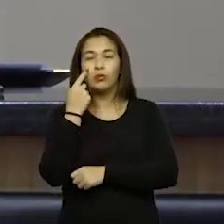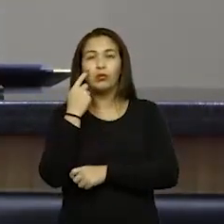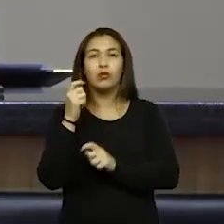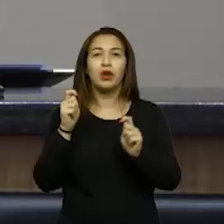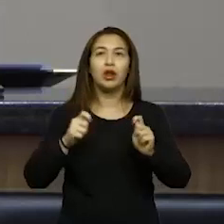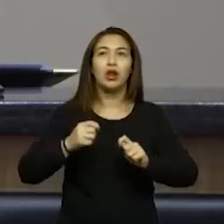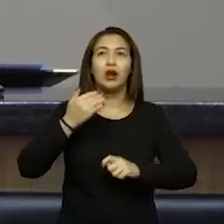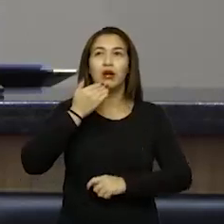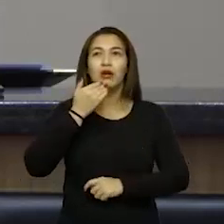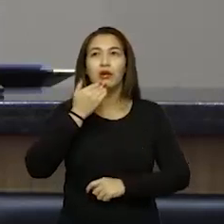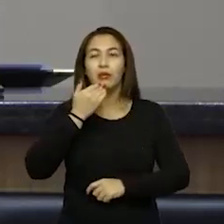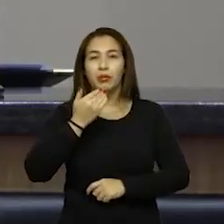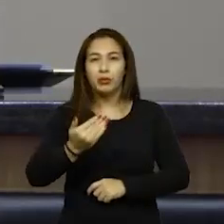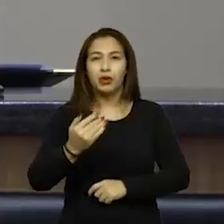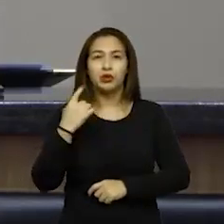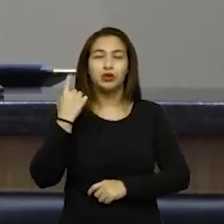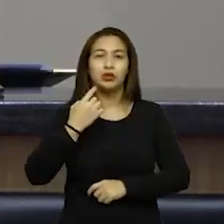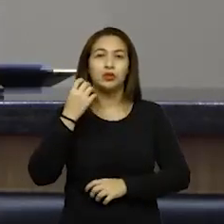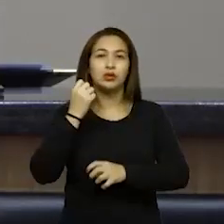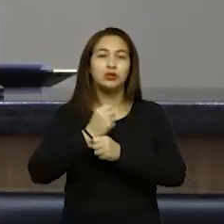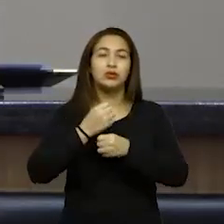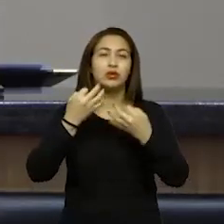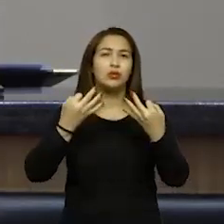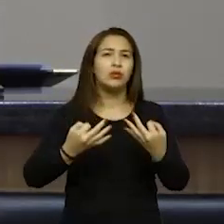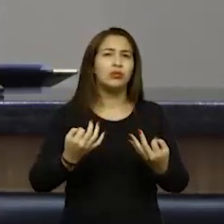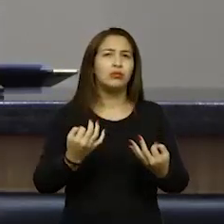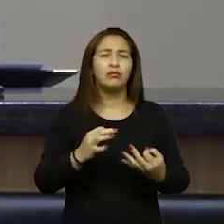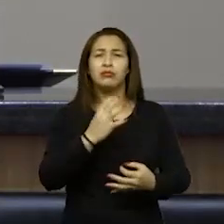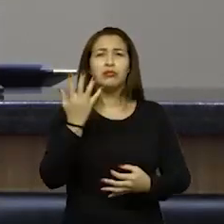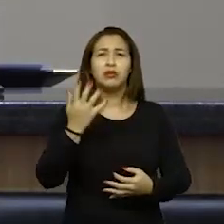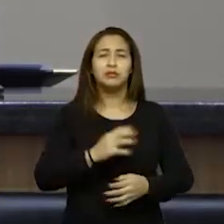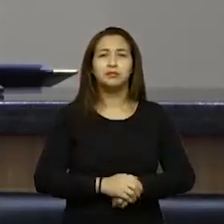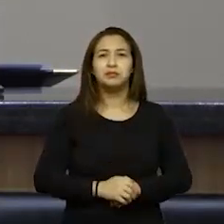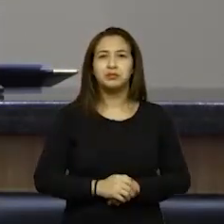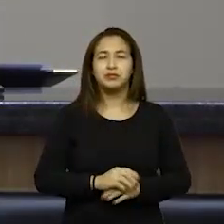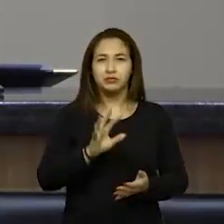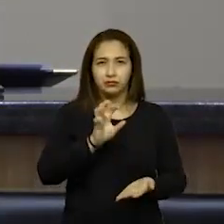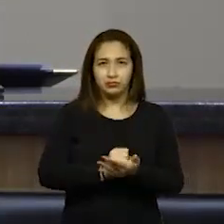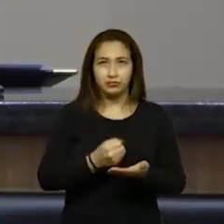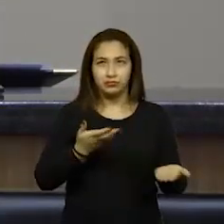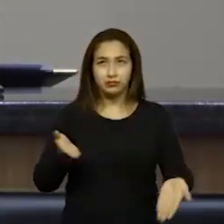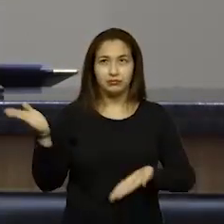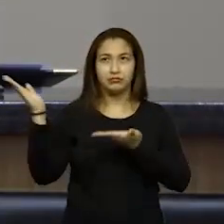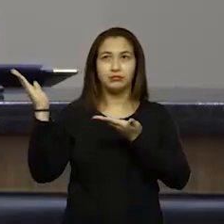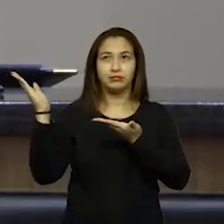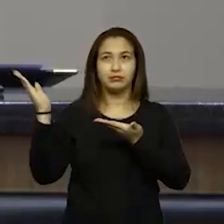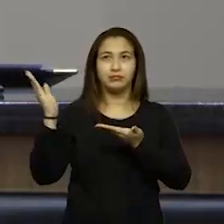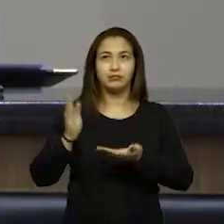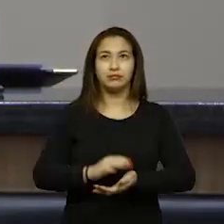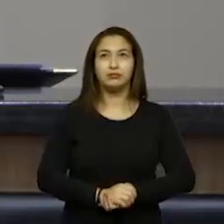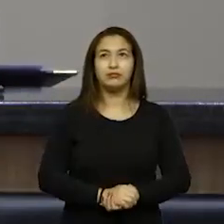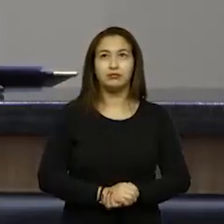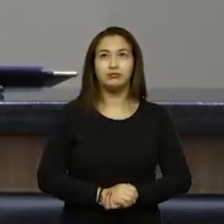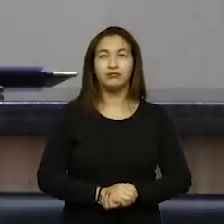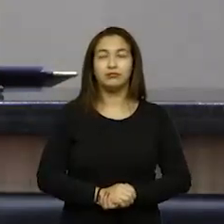pedir verificação de quórum. Isso. Vamos registrar a nossa presença no painel, então.